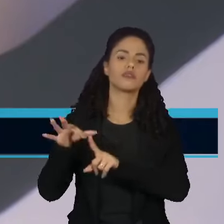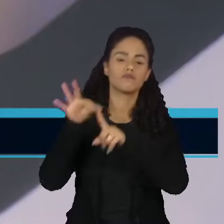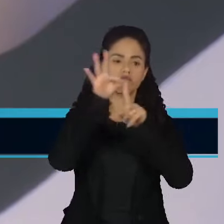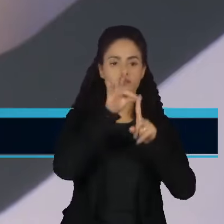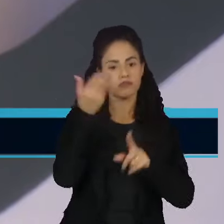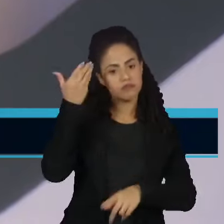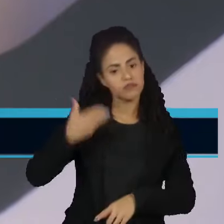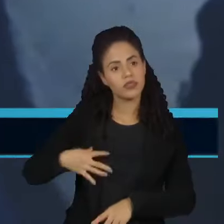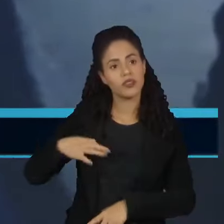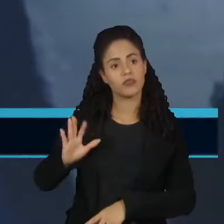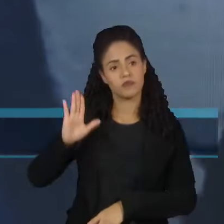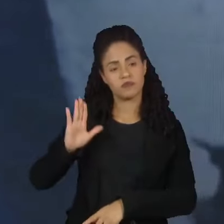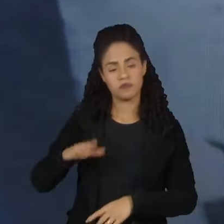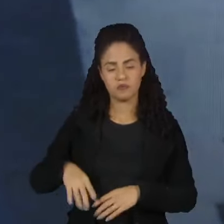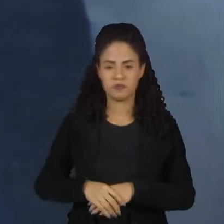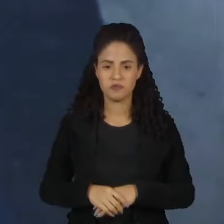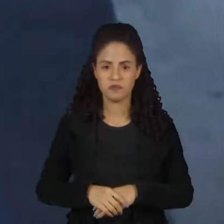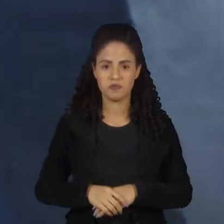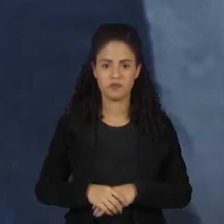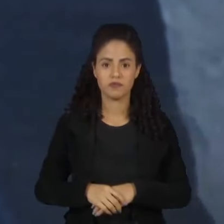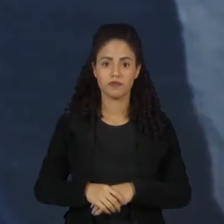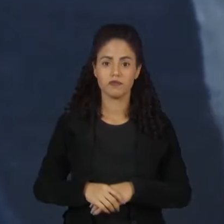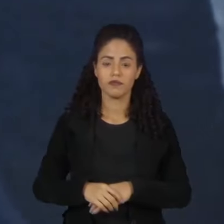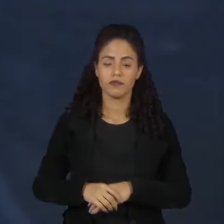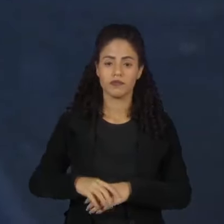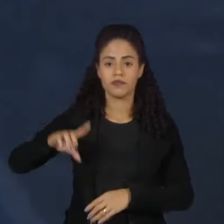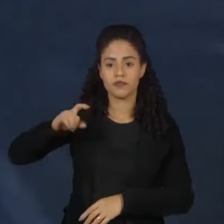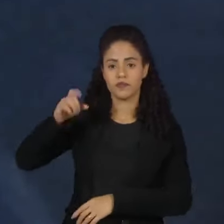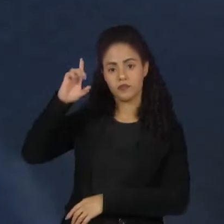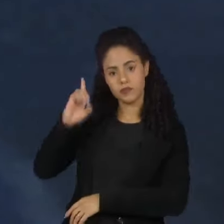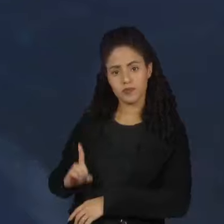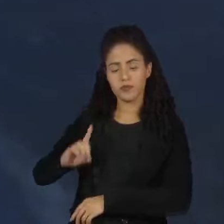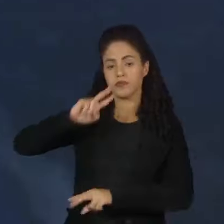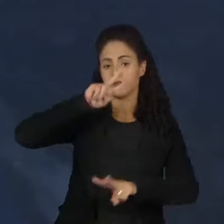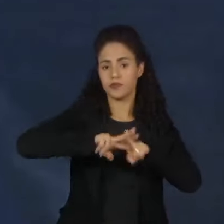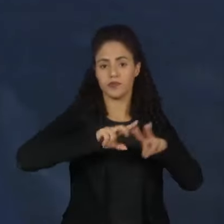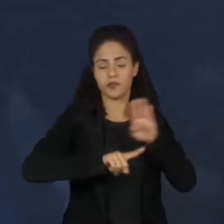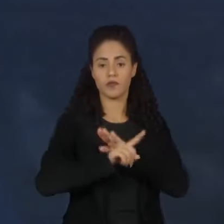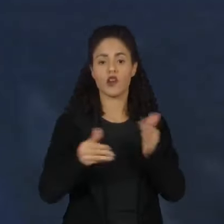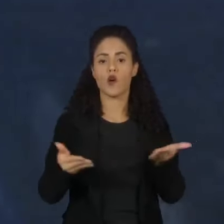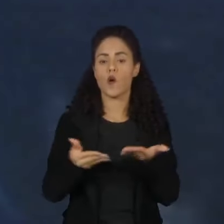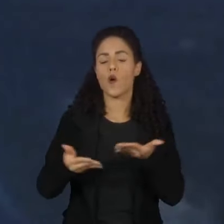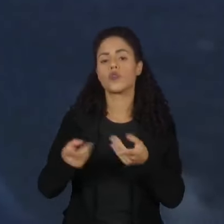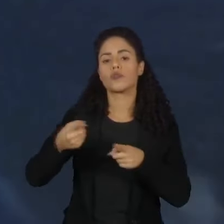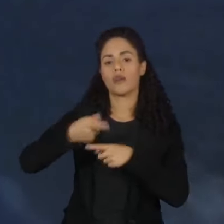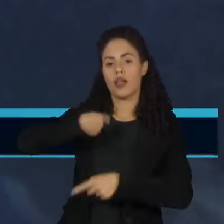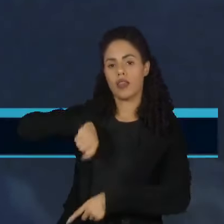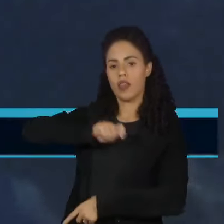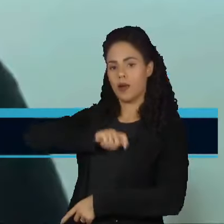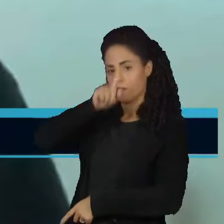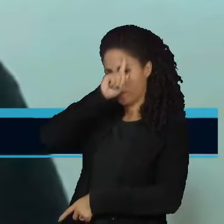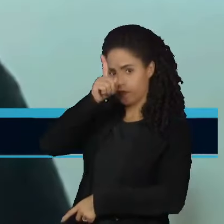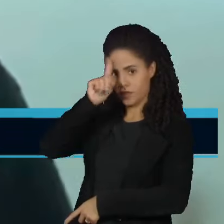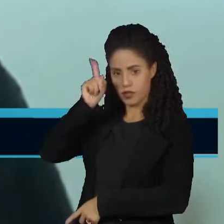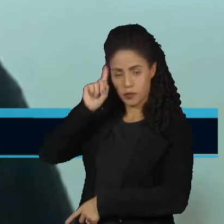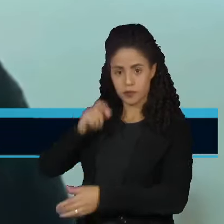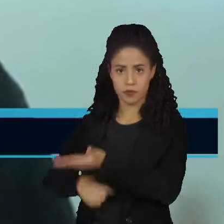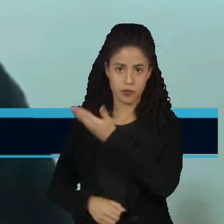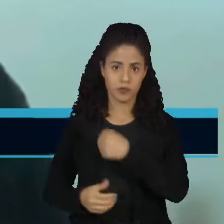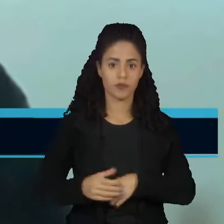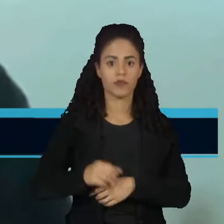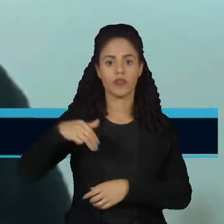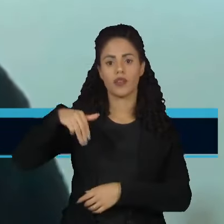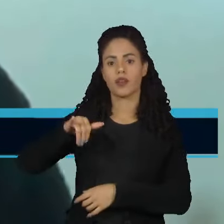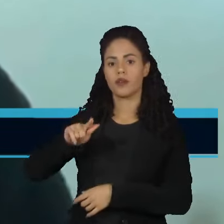quiser. O CEO das Lojas Americanas foi preso hoje pela polícia espanhola em Madrid.